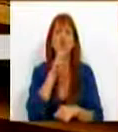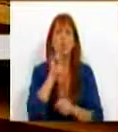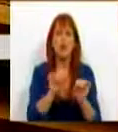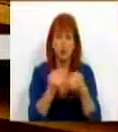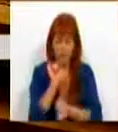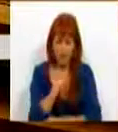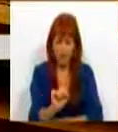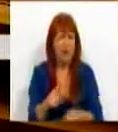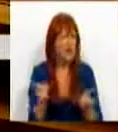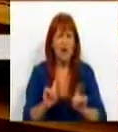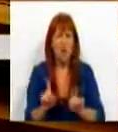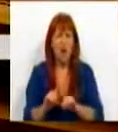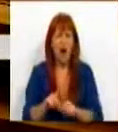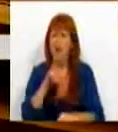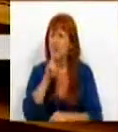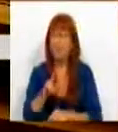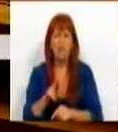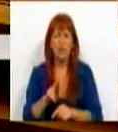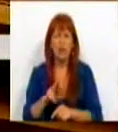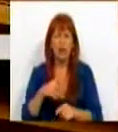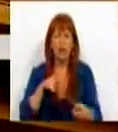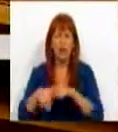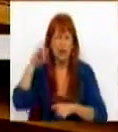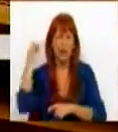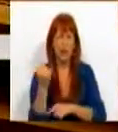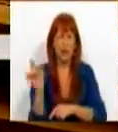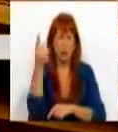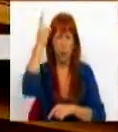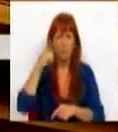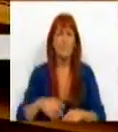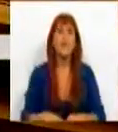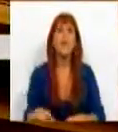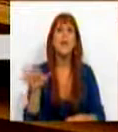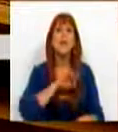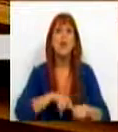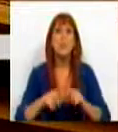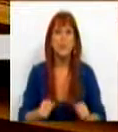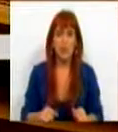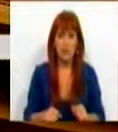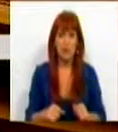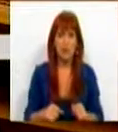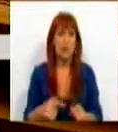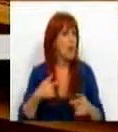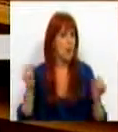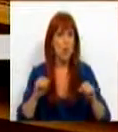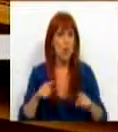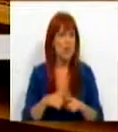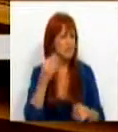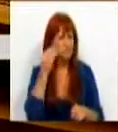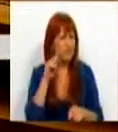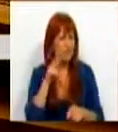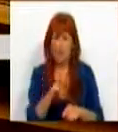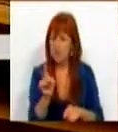resposta social e não têm uma resposta de política criminal. Senhores deputados, não concordamos com esta